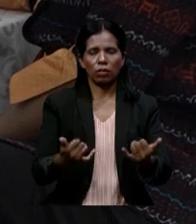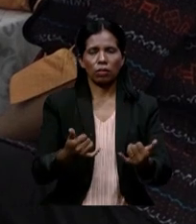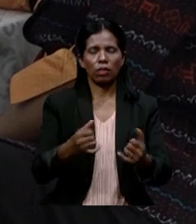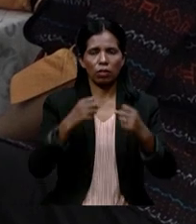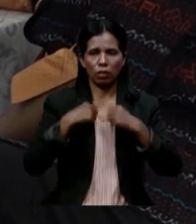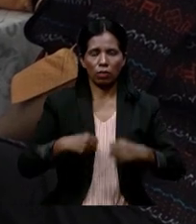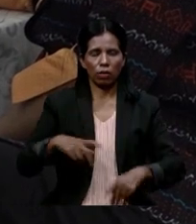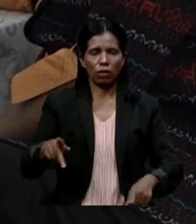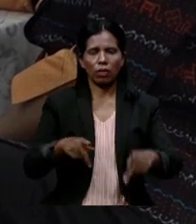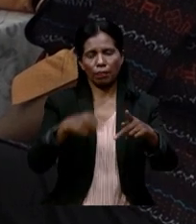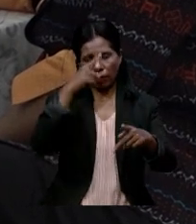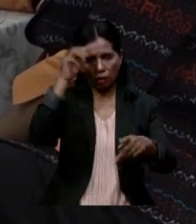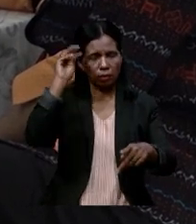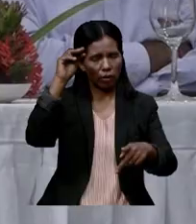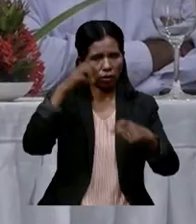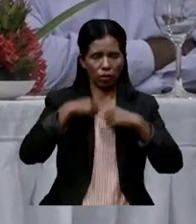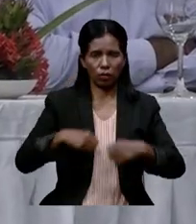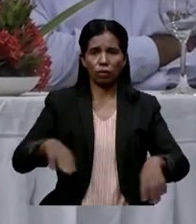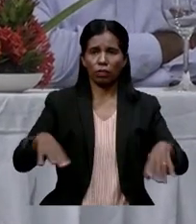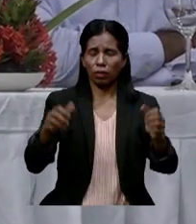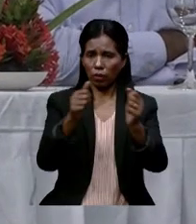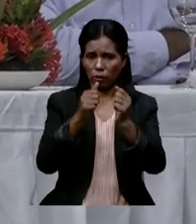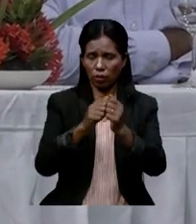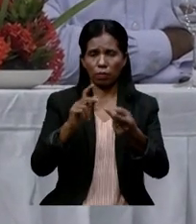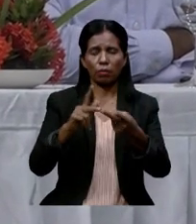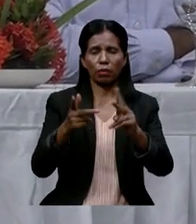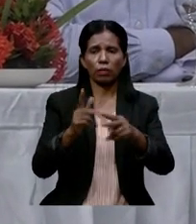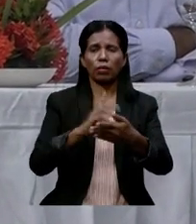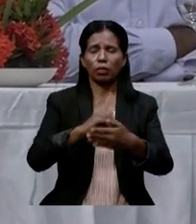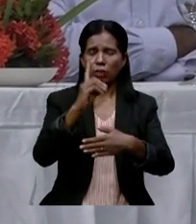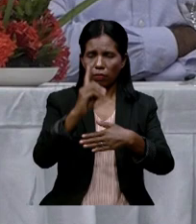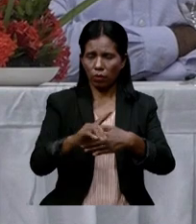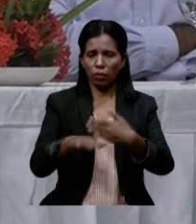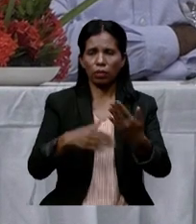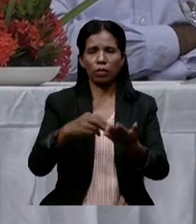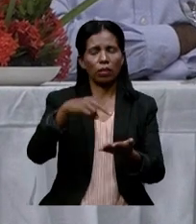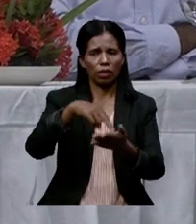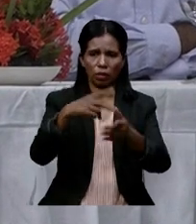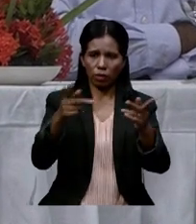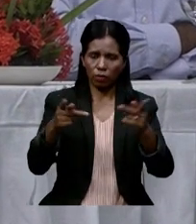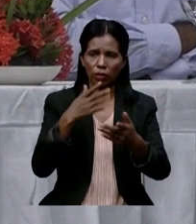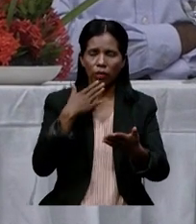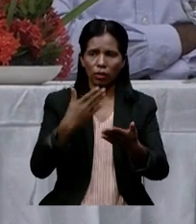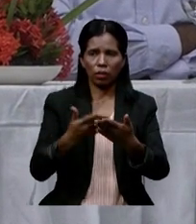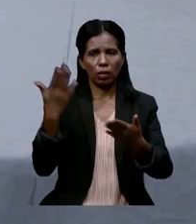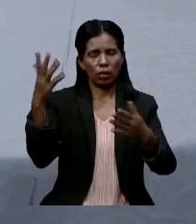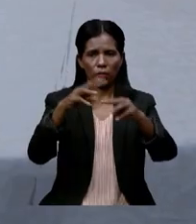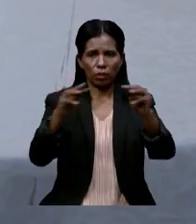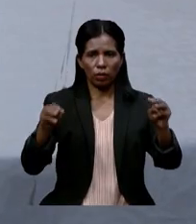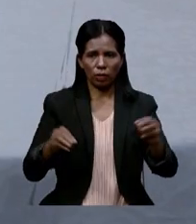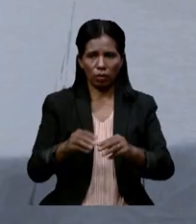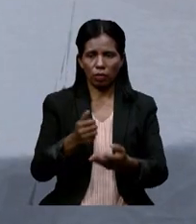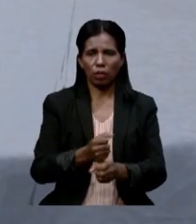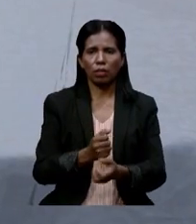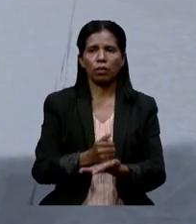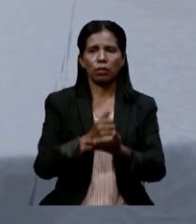pública. Também o Ministério da Saúde e Serviço Ramuto com parceiro desenvolvimento, Hari Onafaten Seguro e município, onde há o atendimento